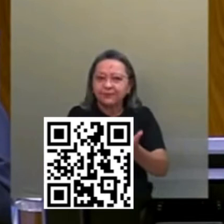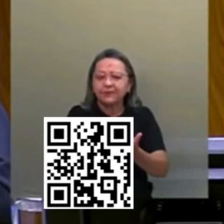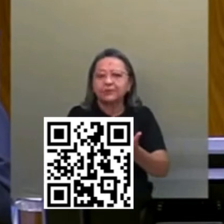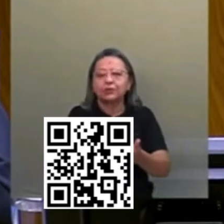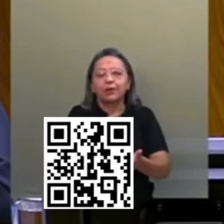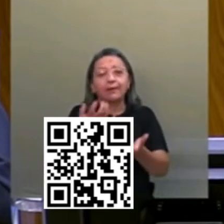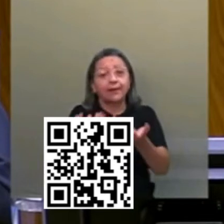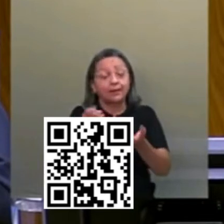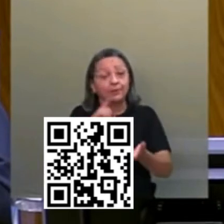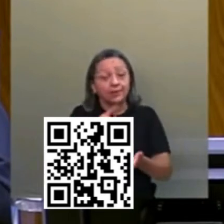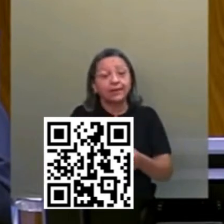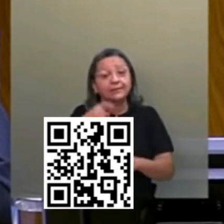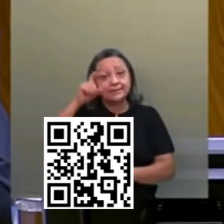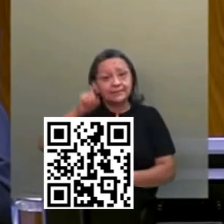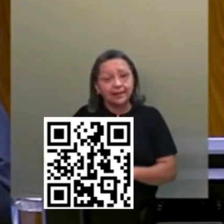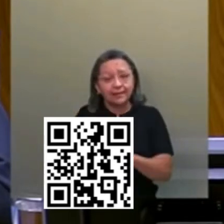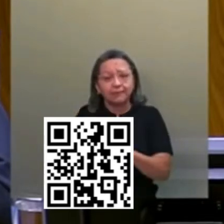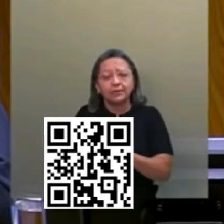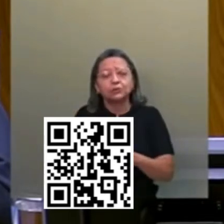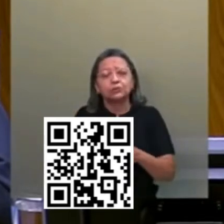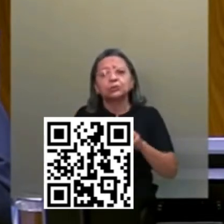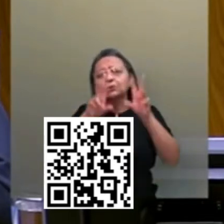efetivamente queremos ter e ser. E sobre o